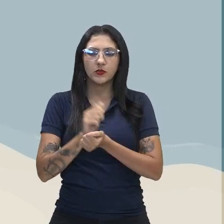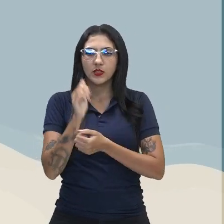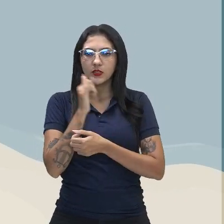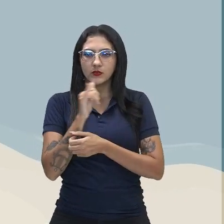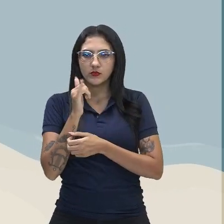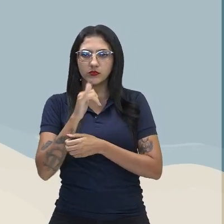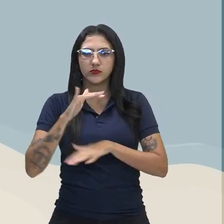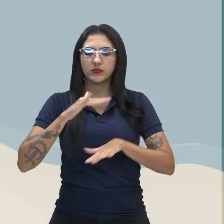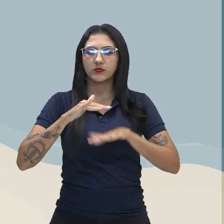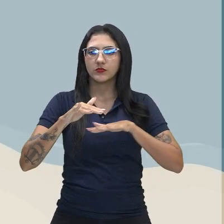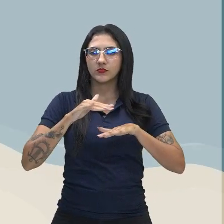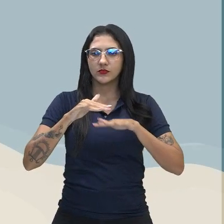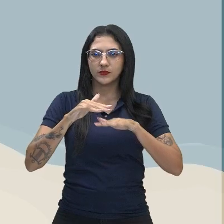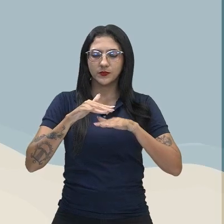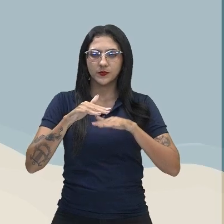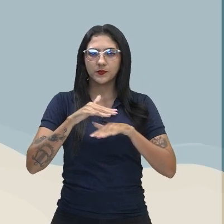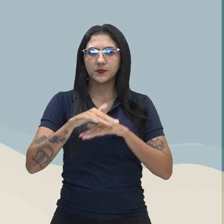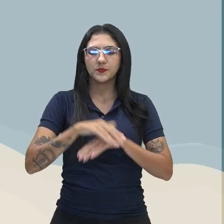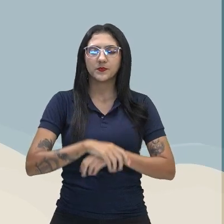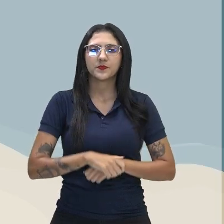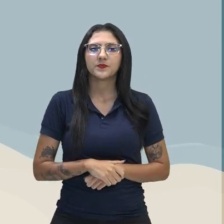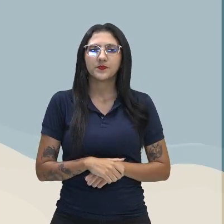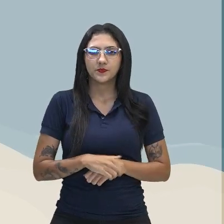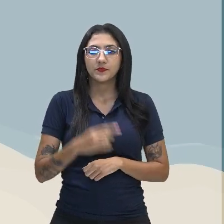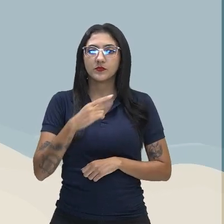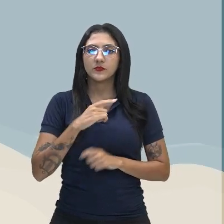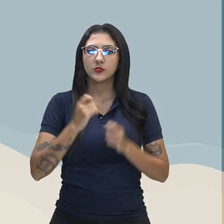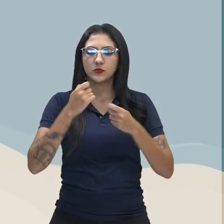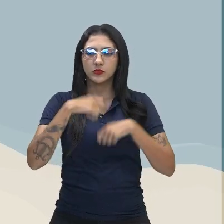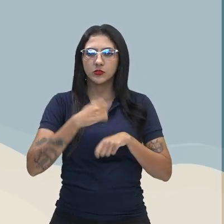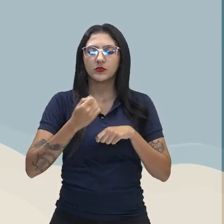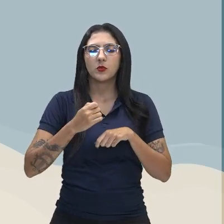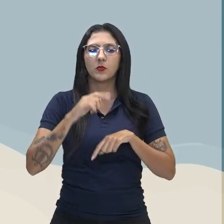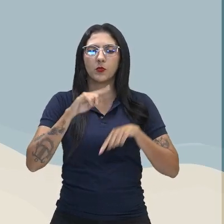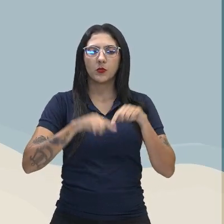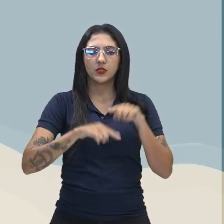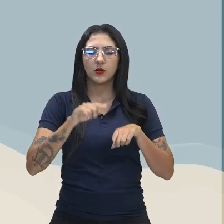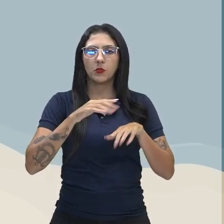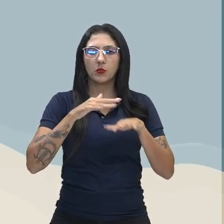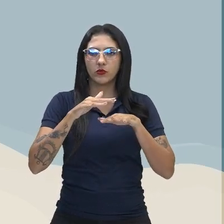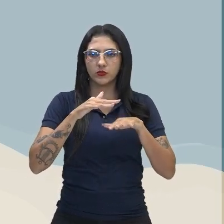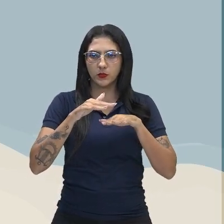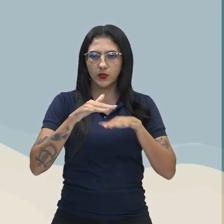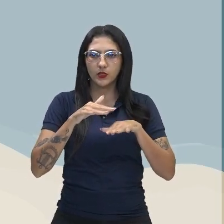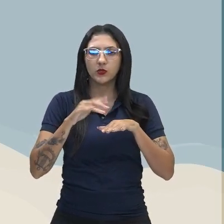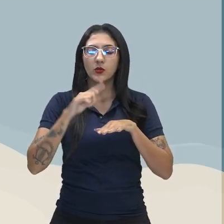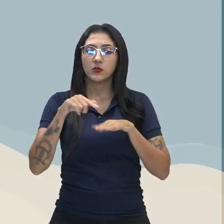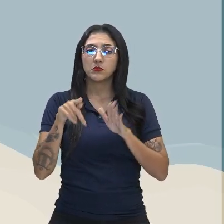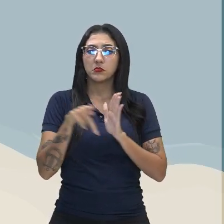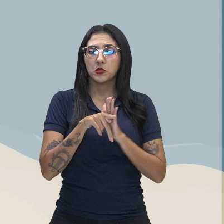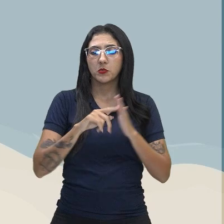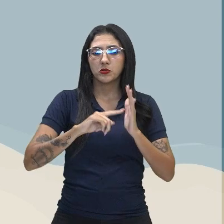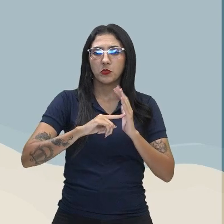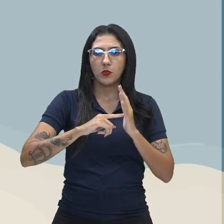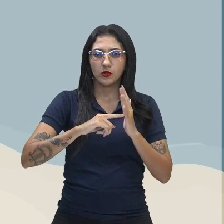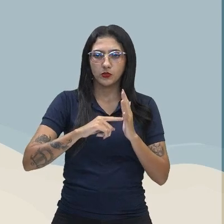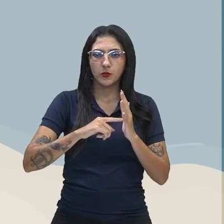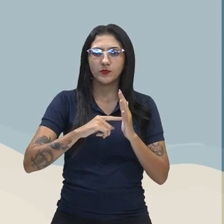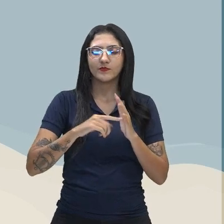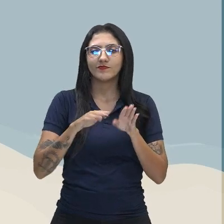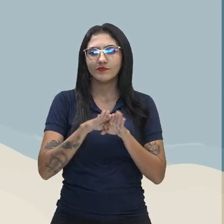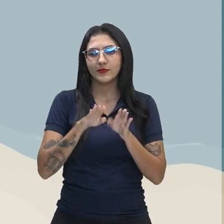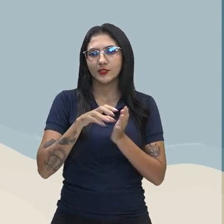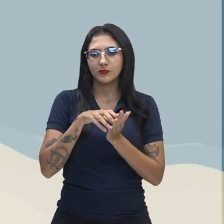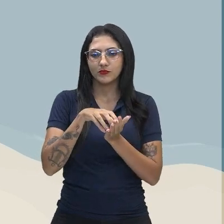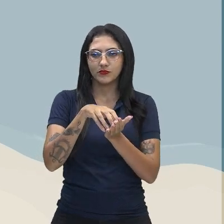em energia mecânica, fazendo o motor funcionar e movimentar as hélices e colocar o meio de